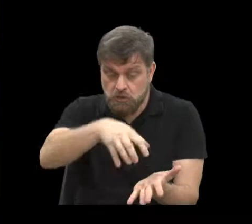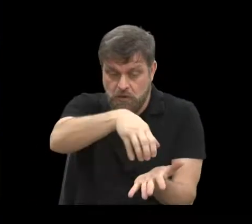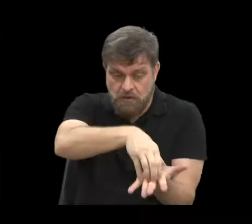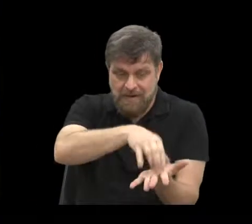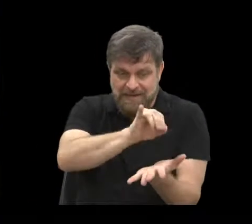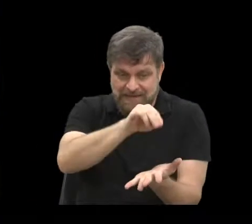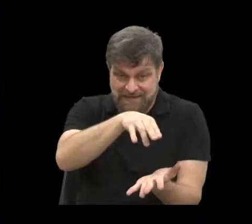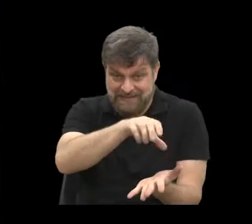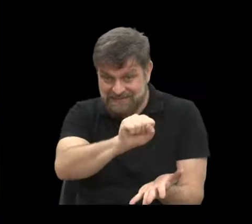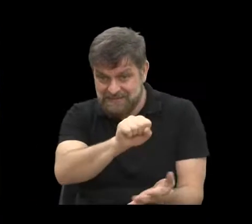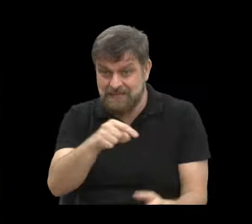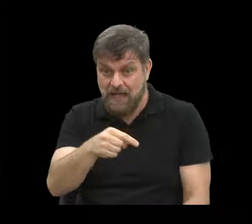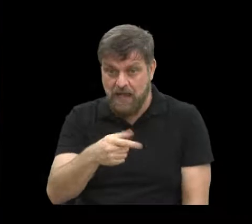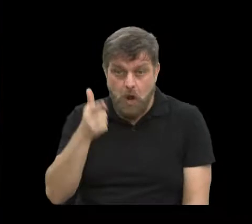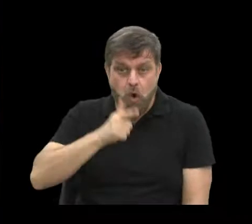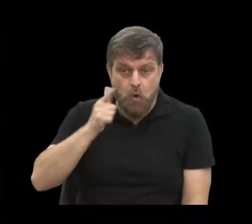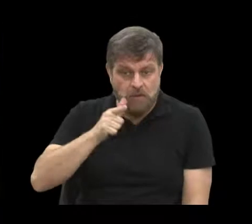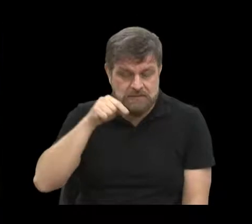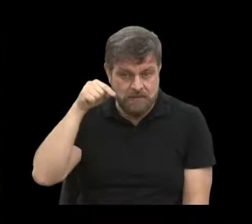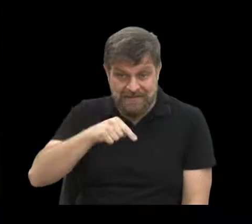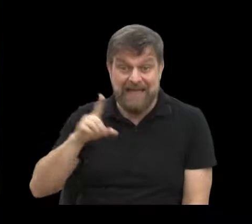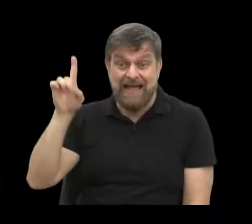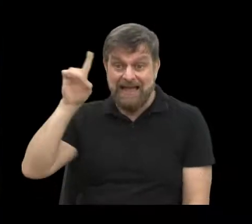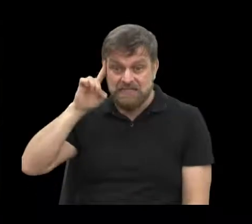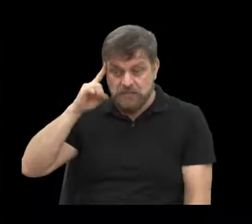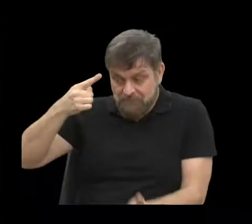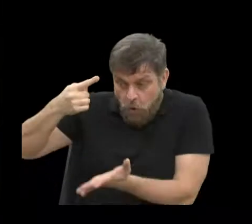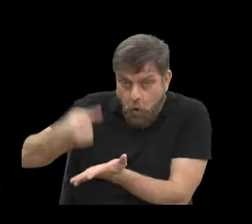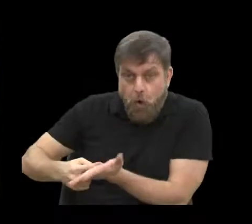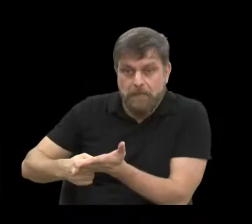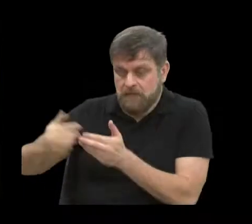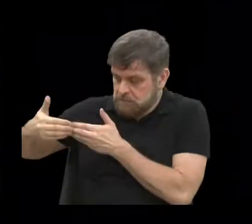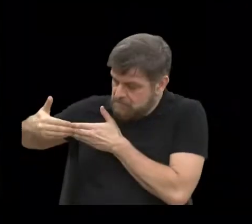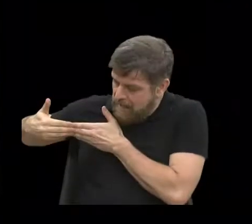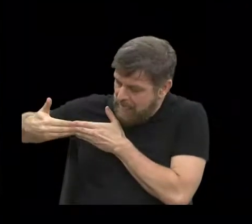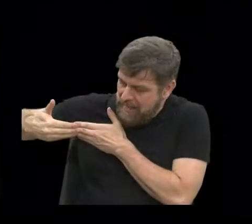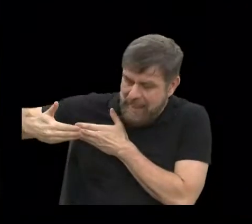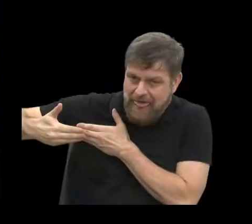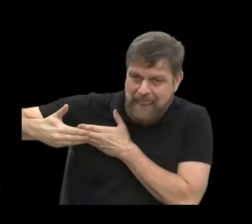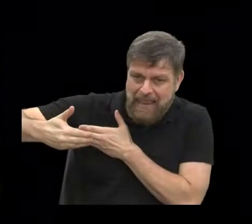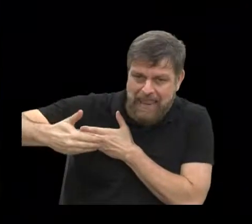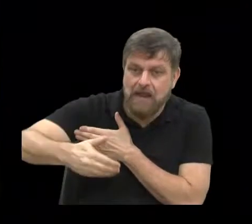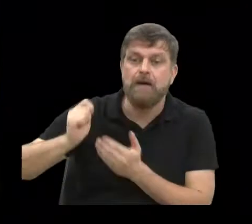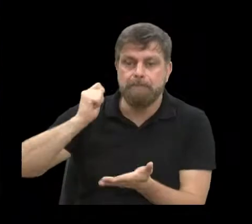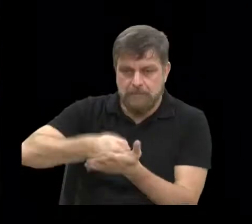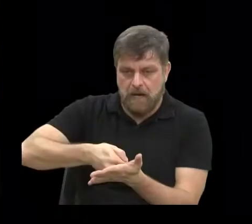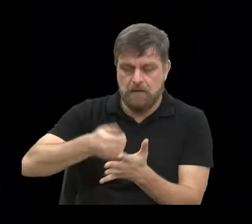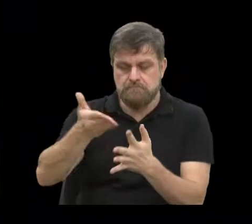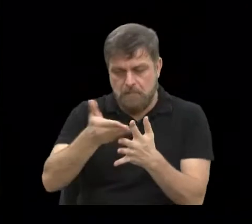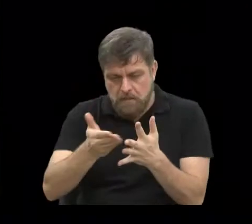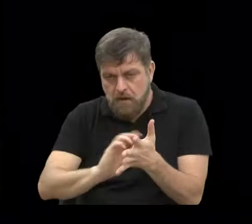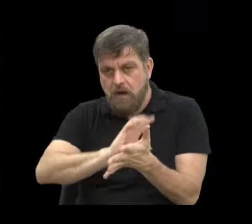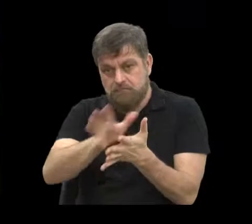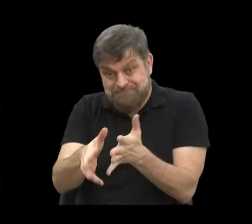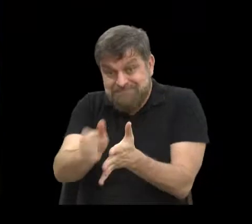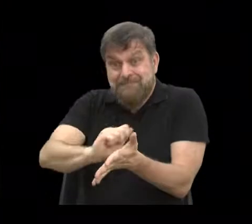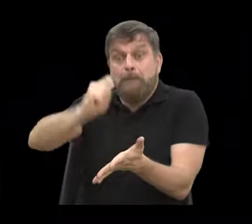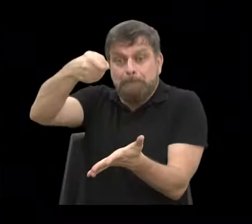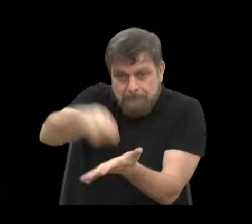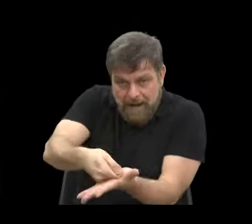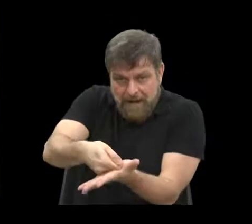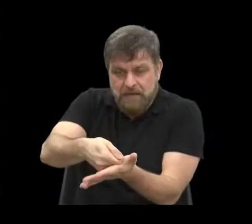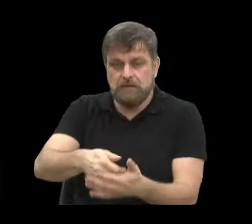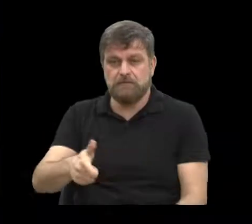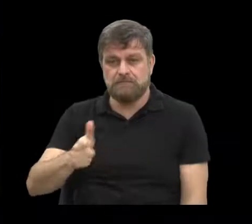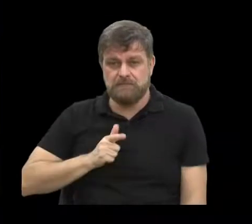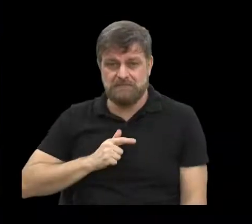for concedido, ele é pago desde essa data, porque o processo de avaliação ele pode demorar. Hoje, a